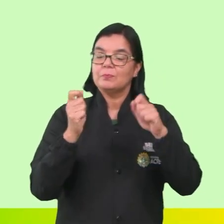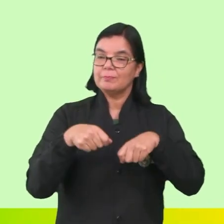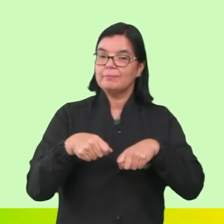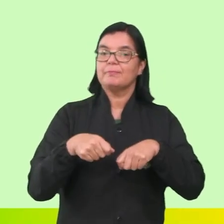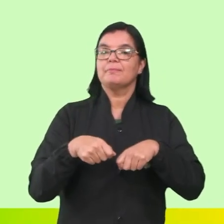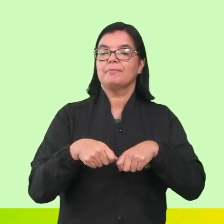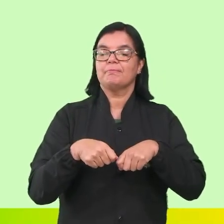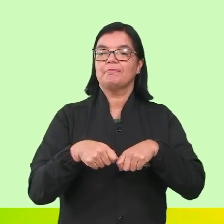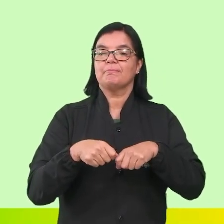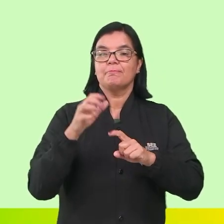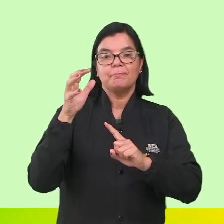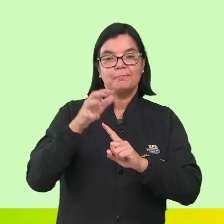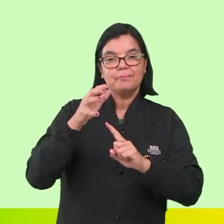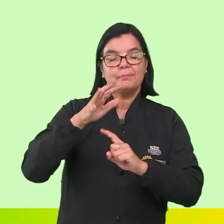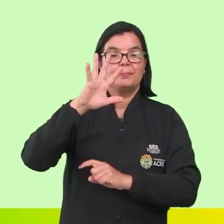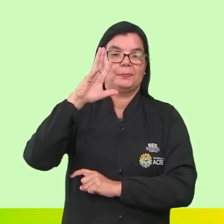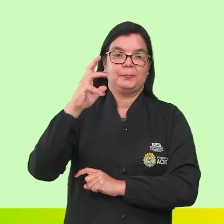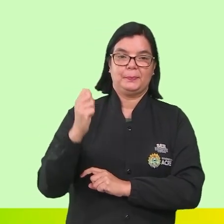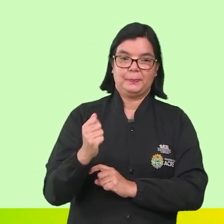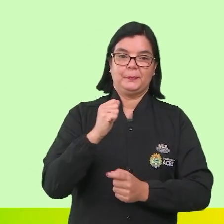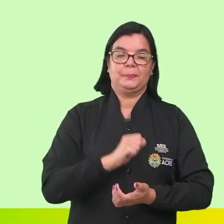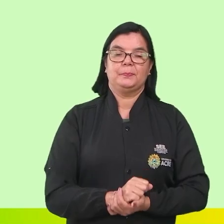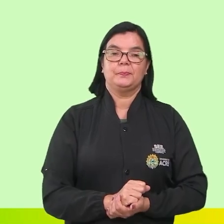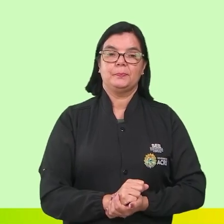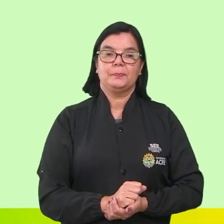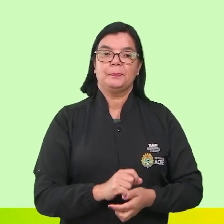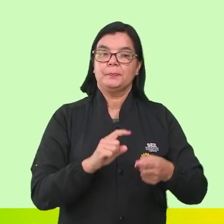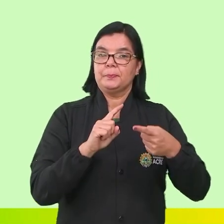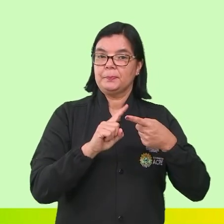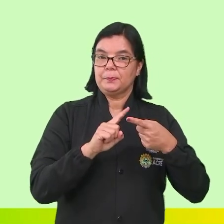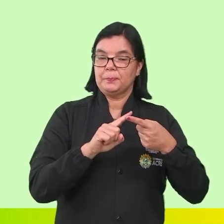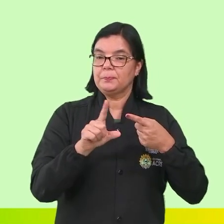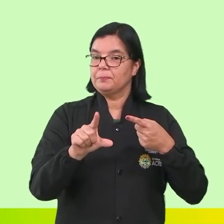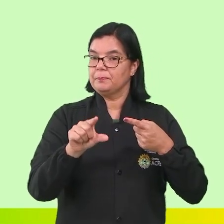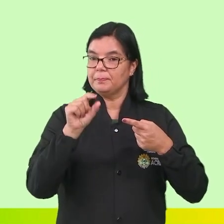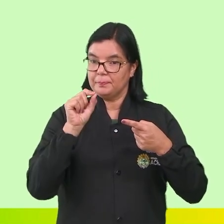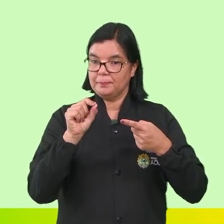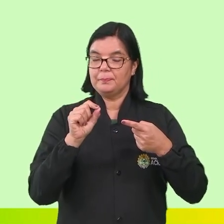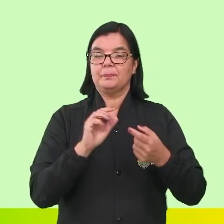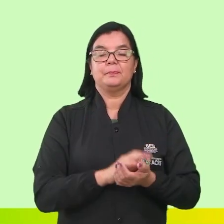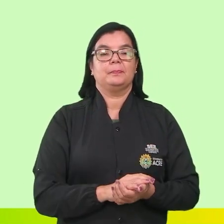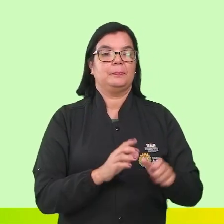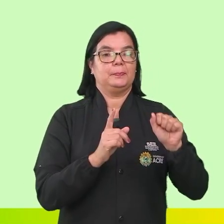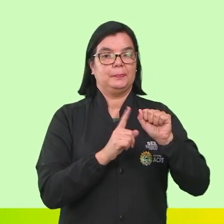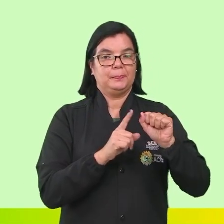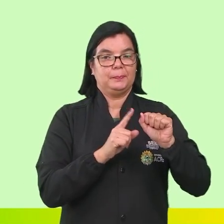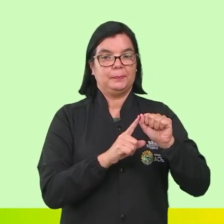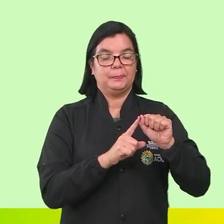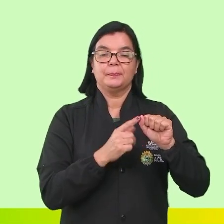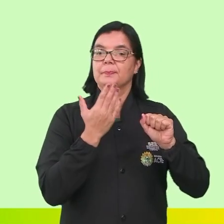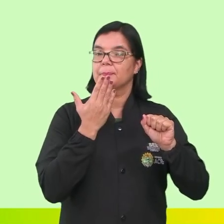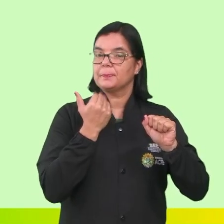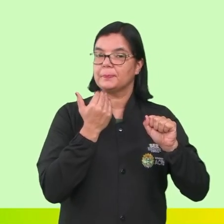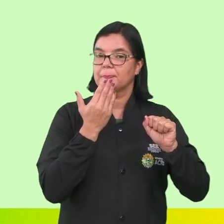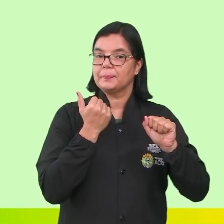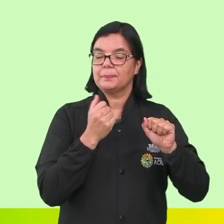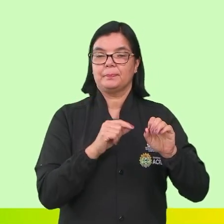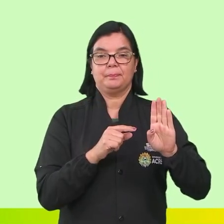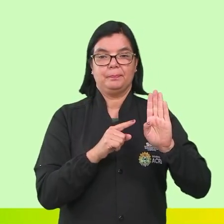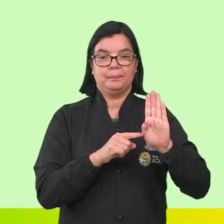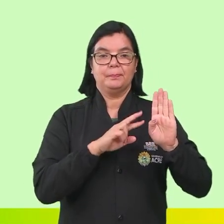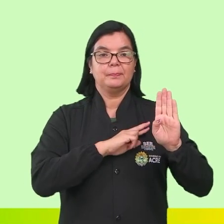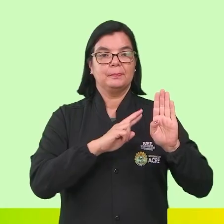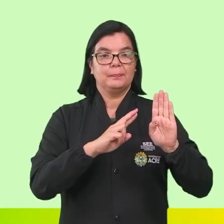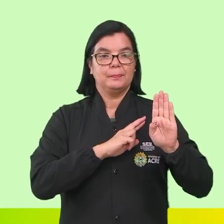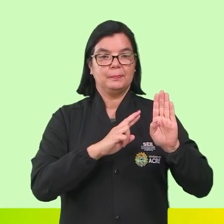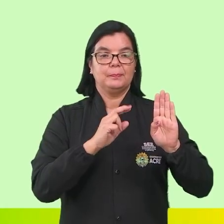possíveis raízes africanas. Aí existem opções de origem. A, gastronomia.